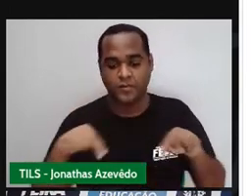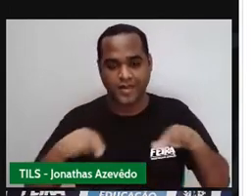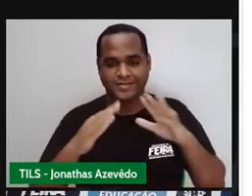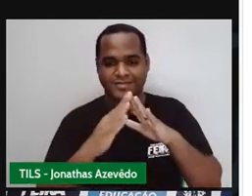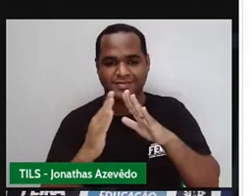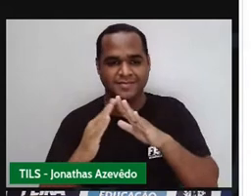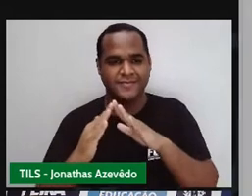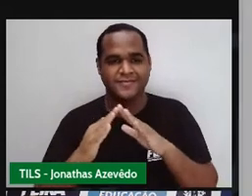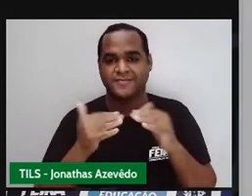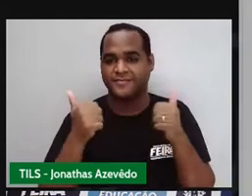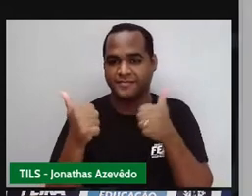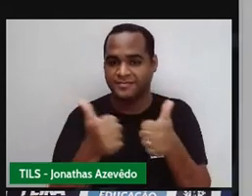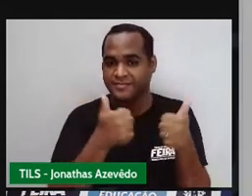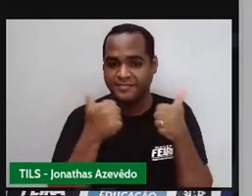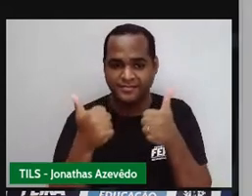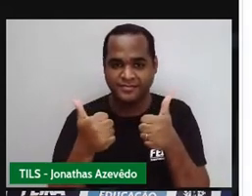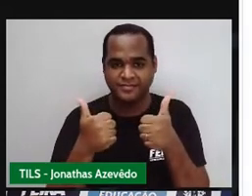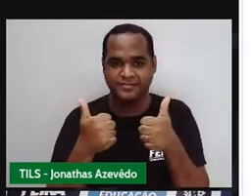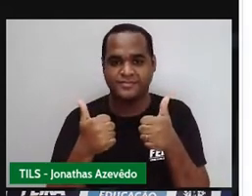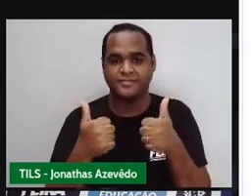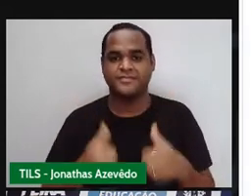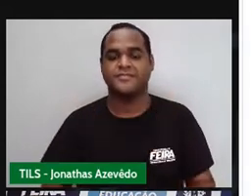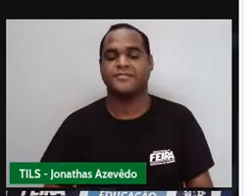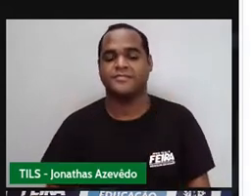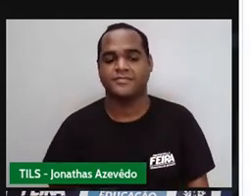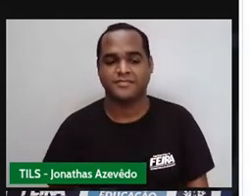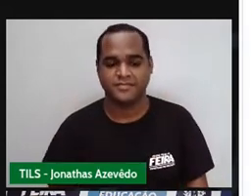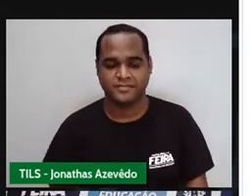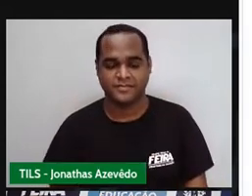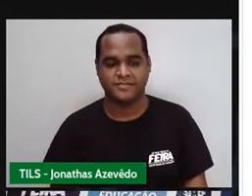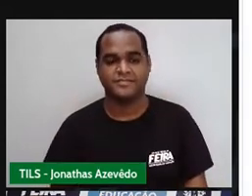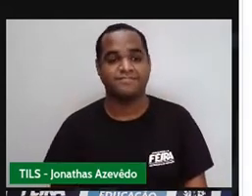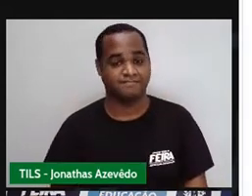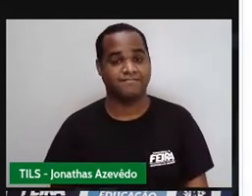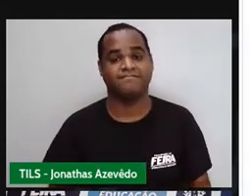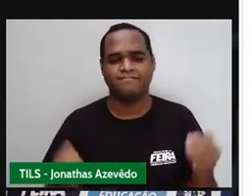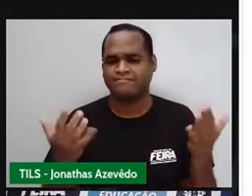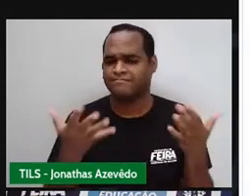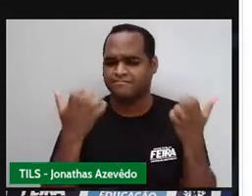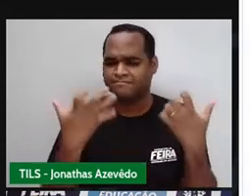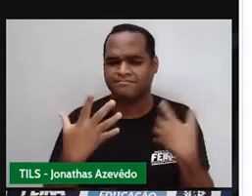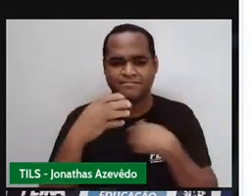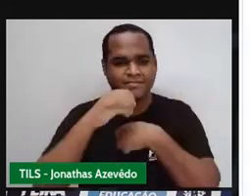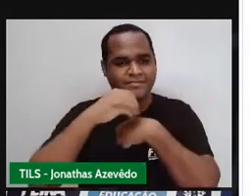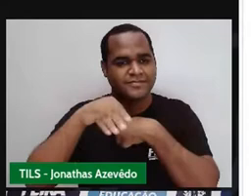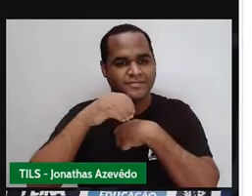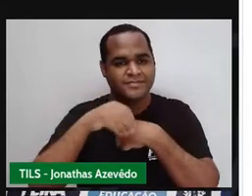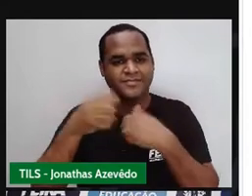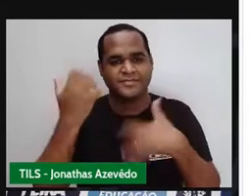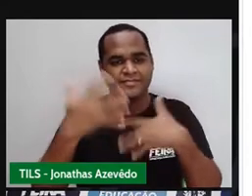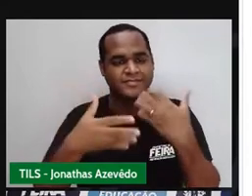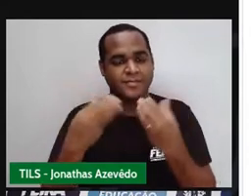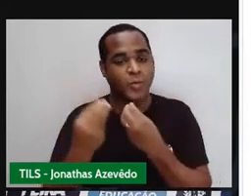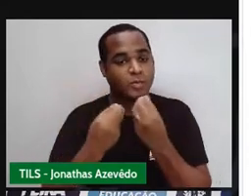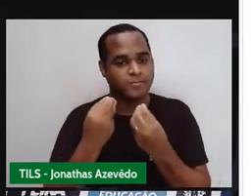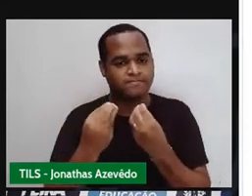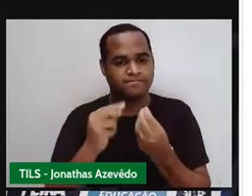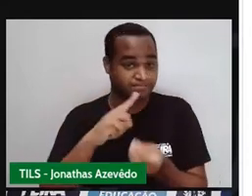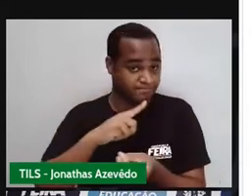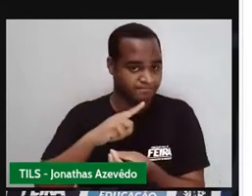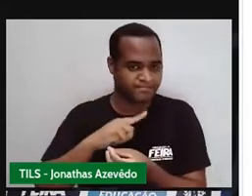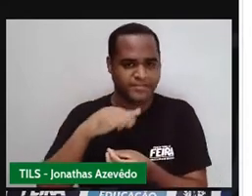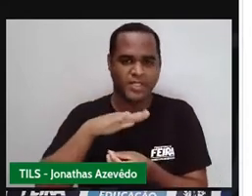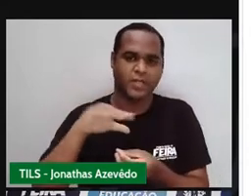beleza bom então quer que eu fiz trazer para você aqui nessa aula se você tem uma figura